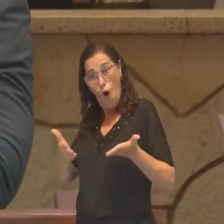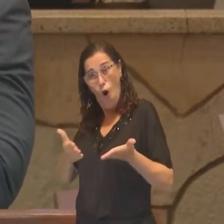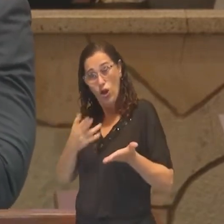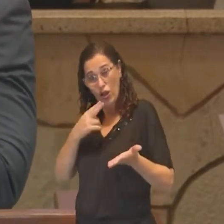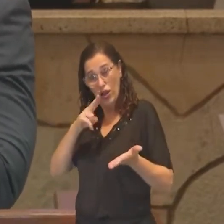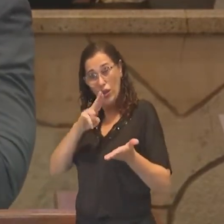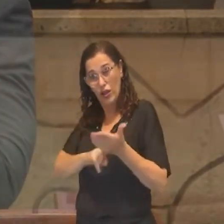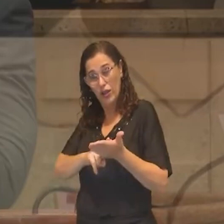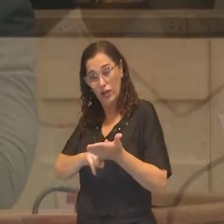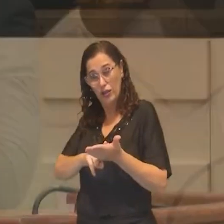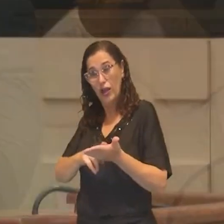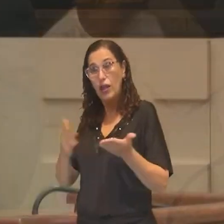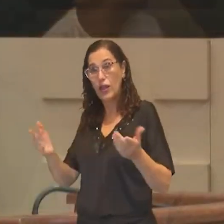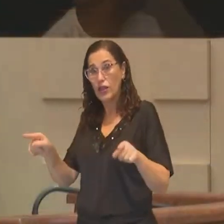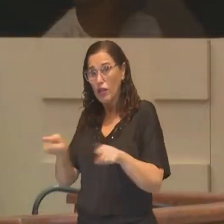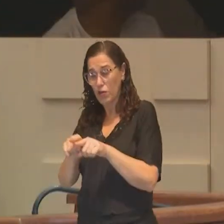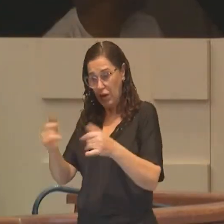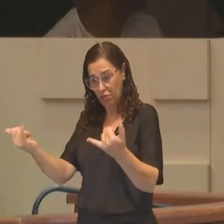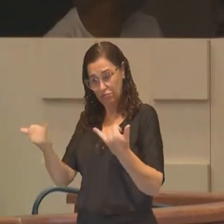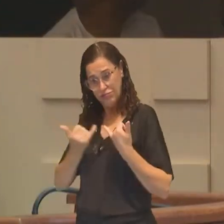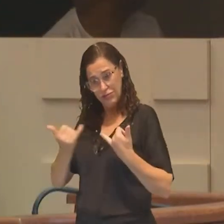carta também fala conosco,